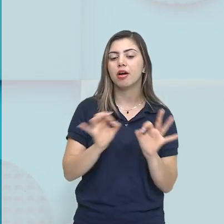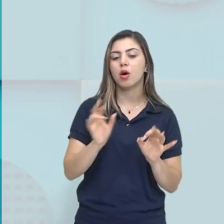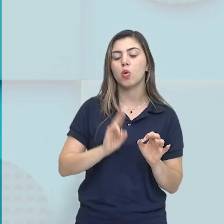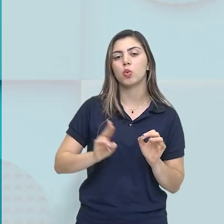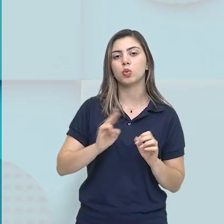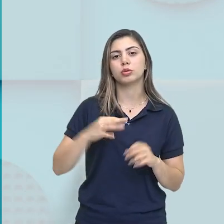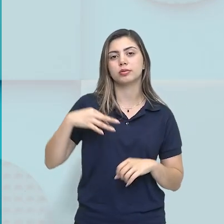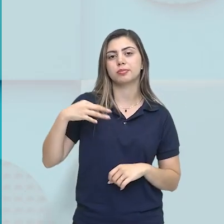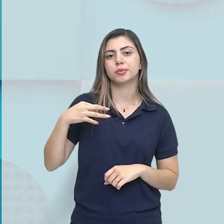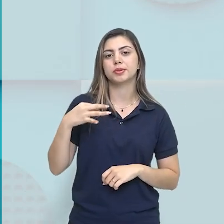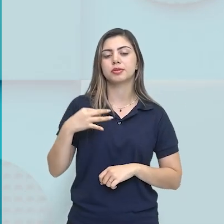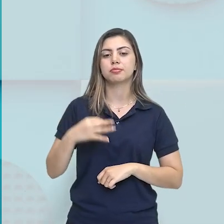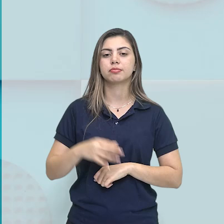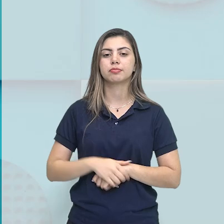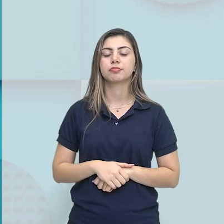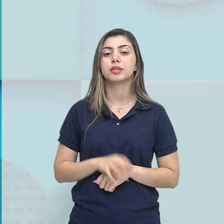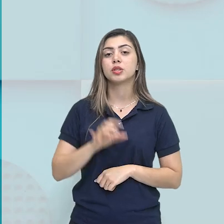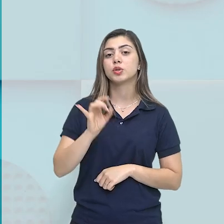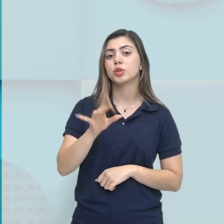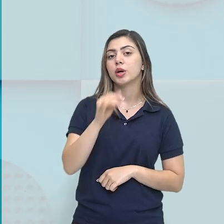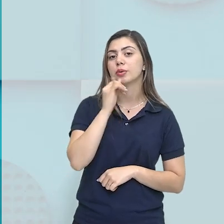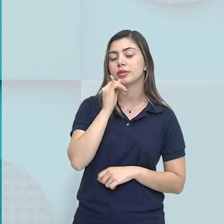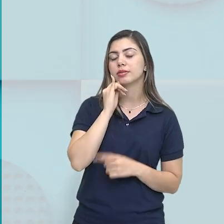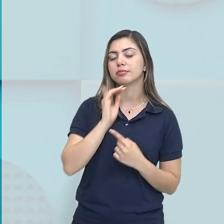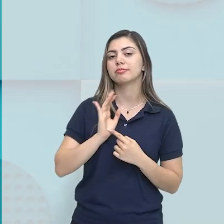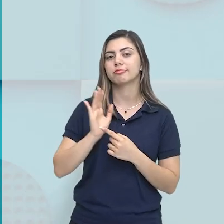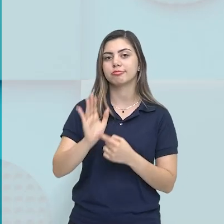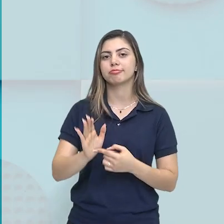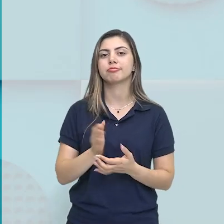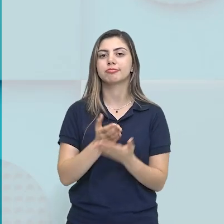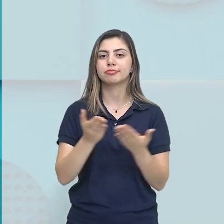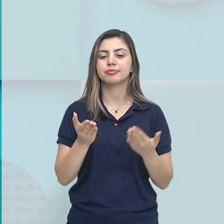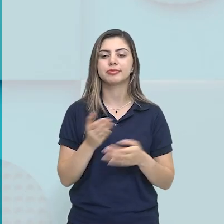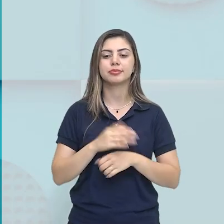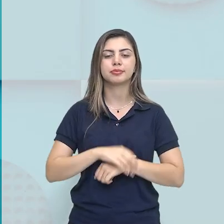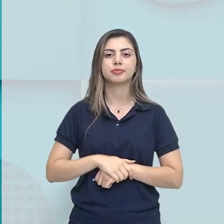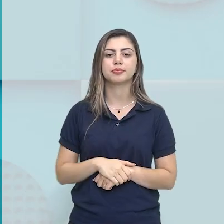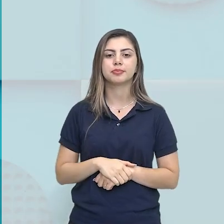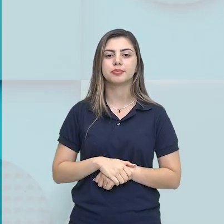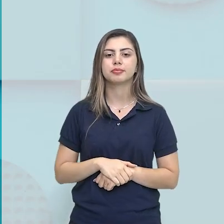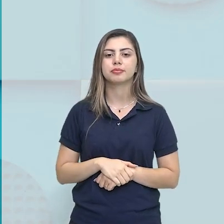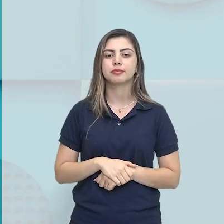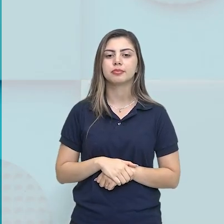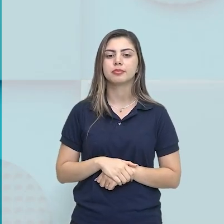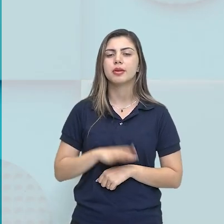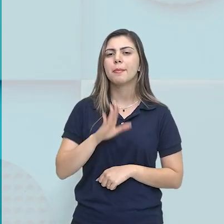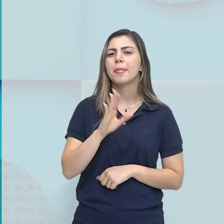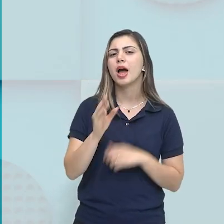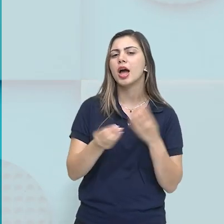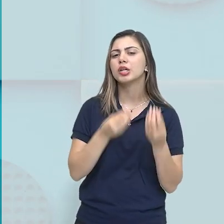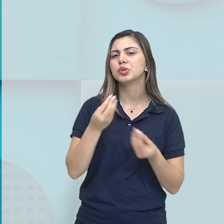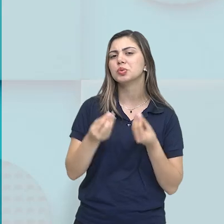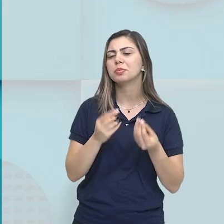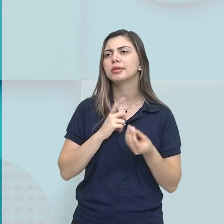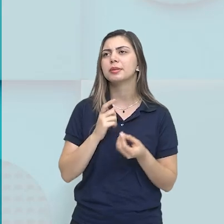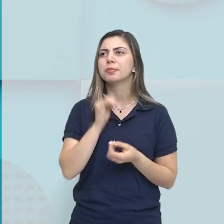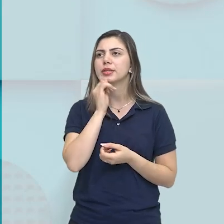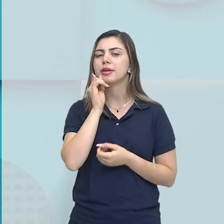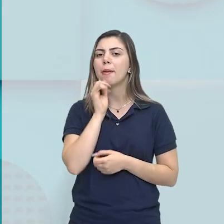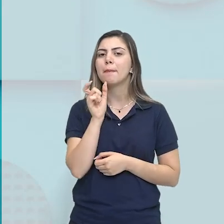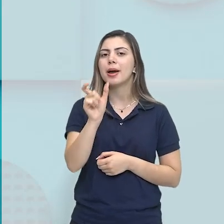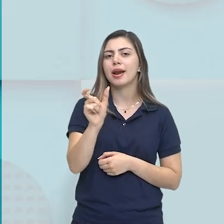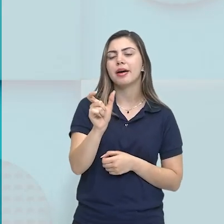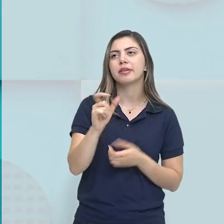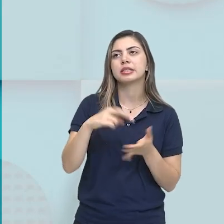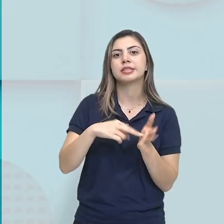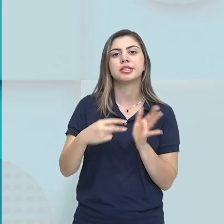camisetas. Esse é só um exemplo que a gente trouxe para vocês. E como que é gerado o duplo sentido? De que modo a